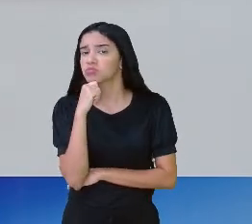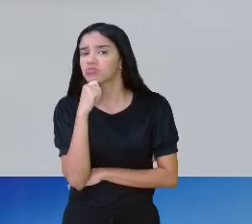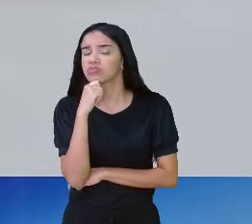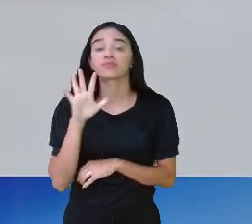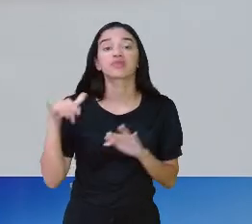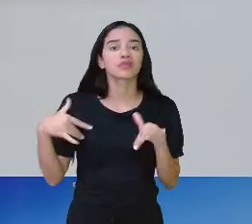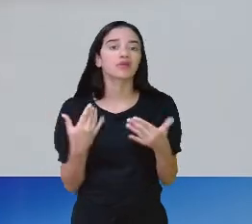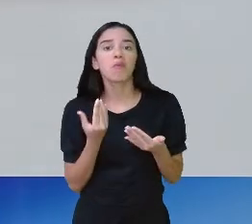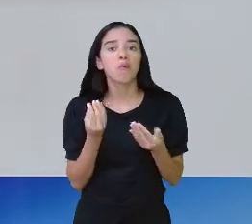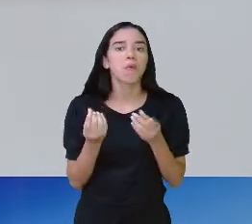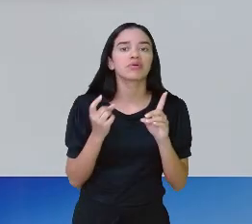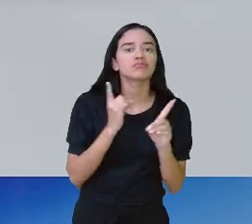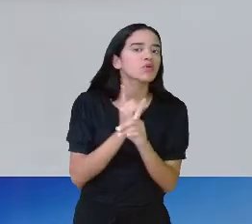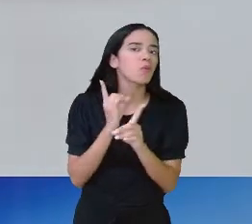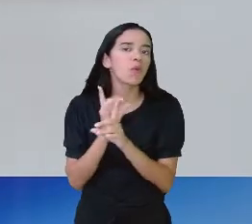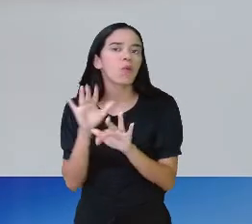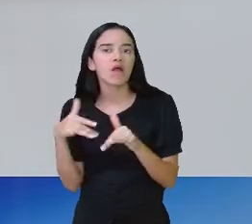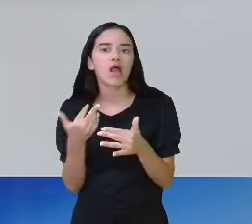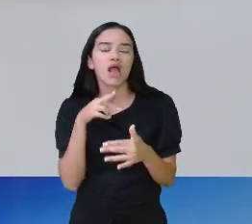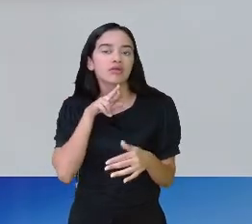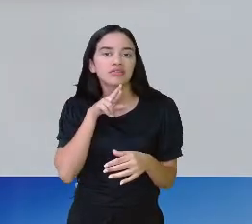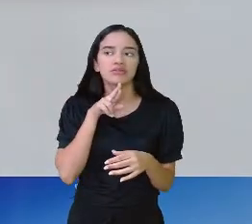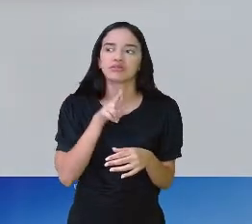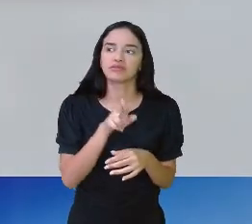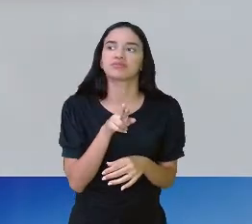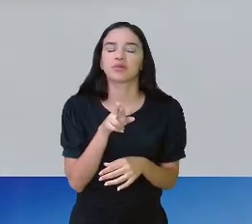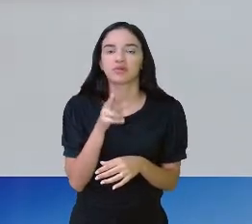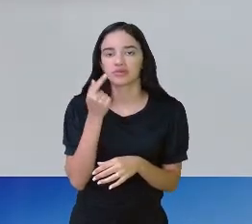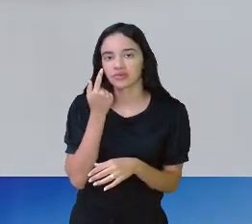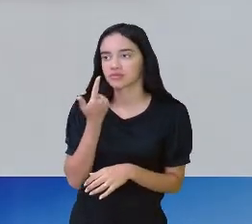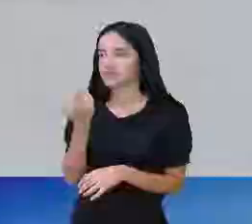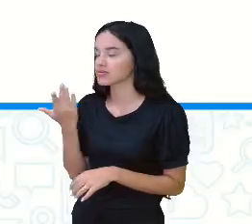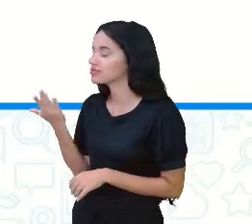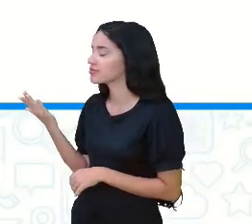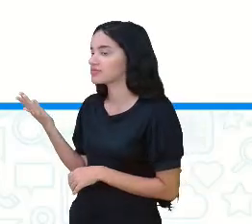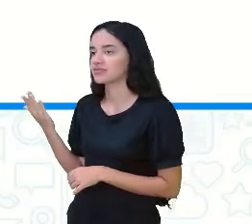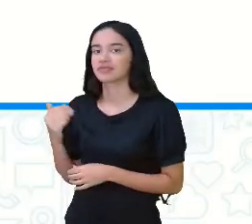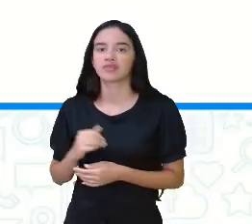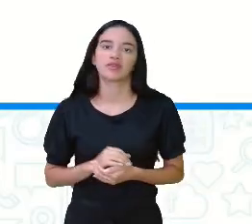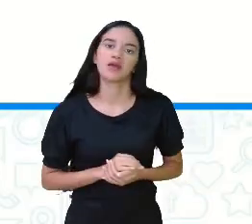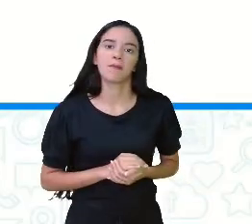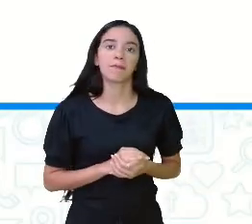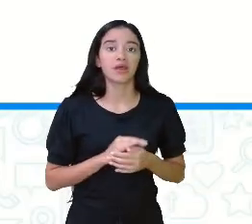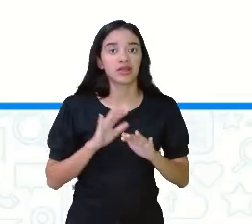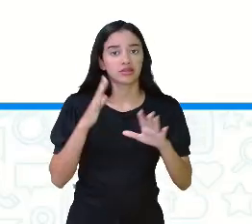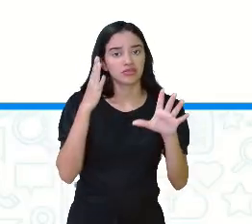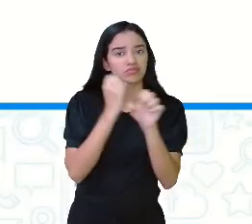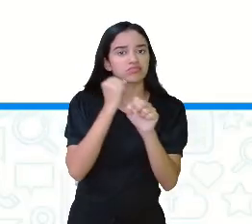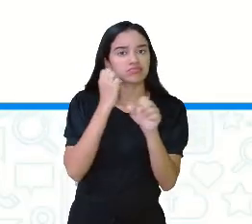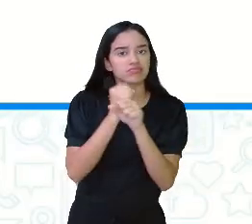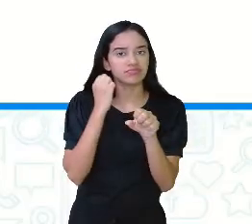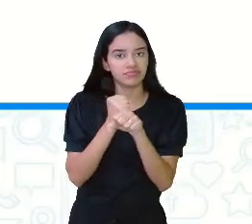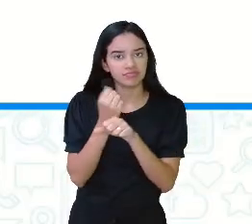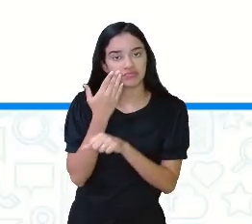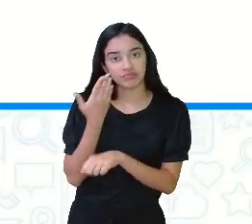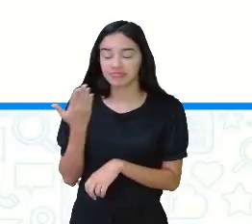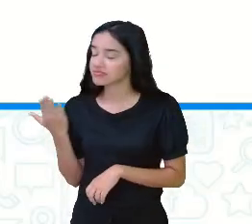encontraria os resultados dessas operações?